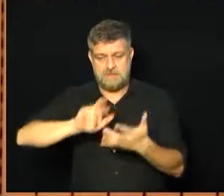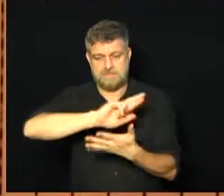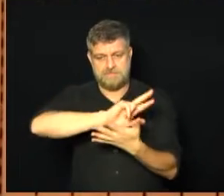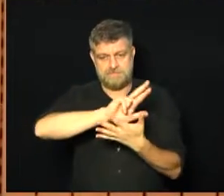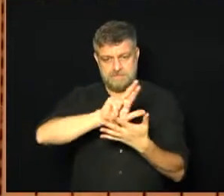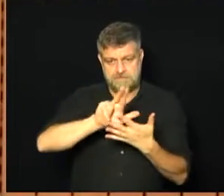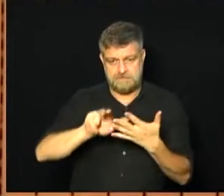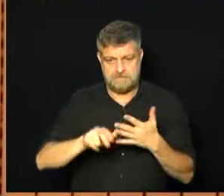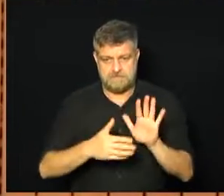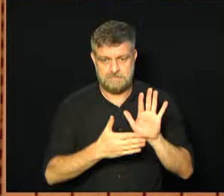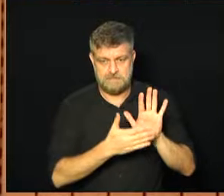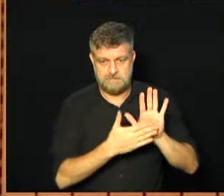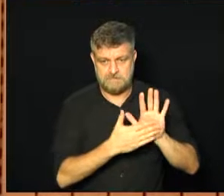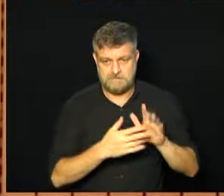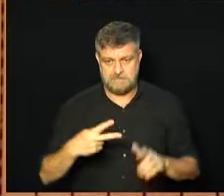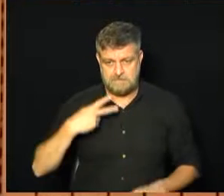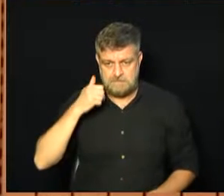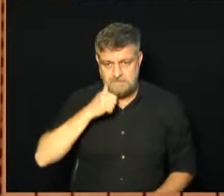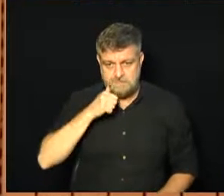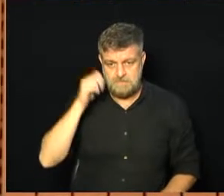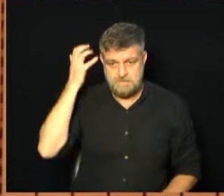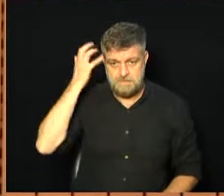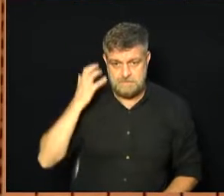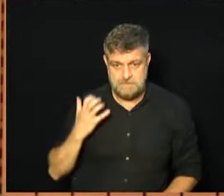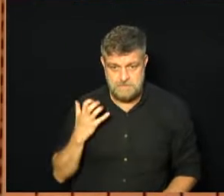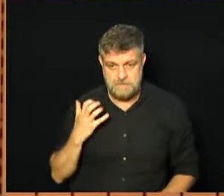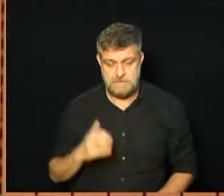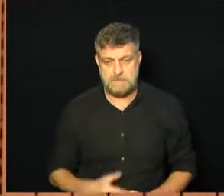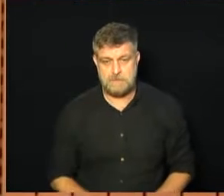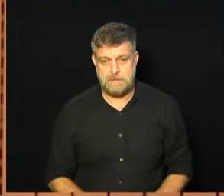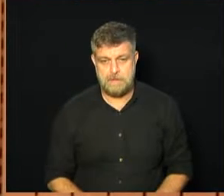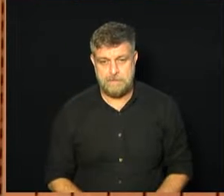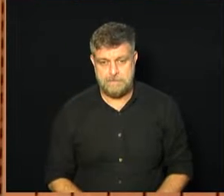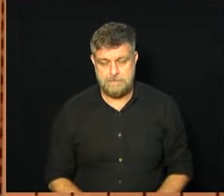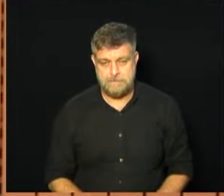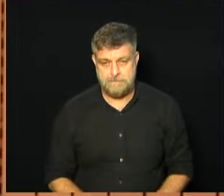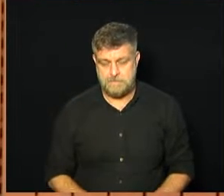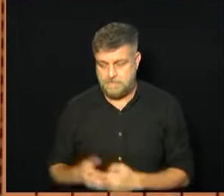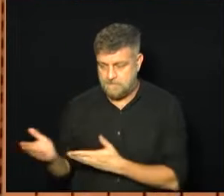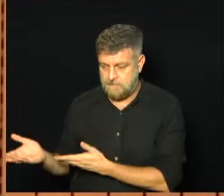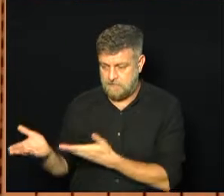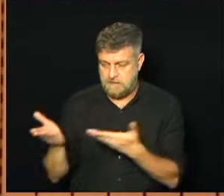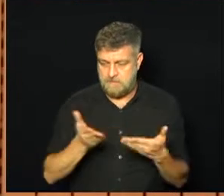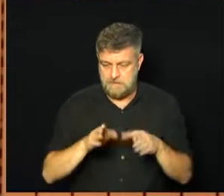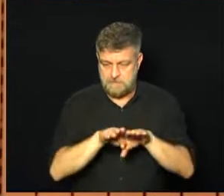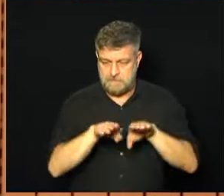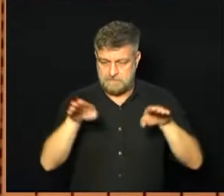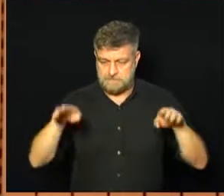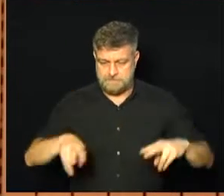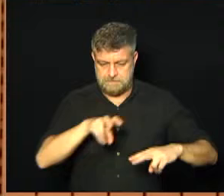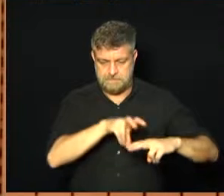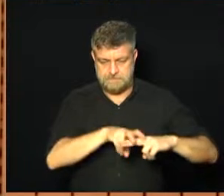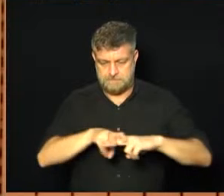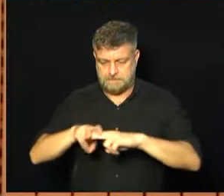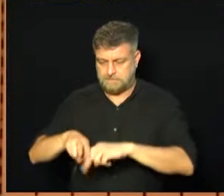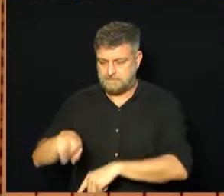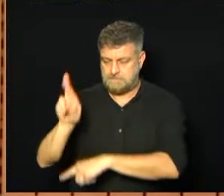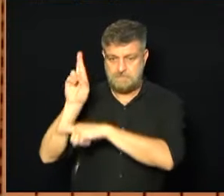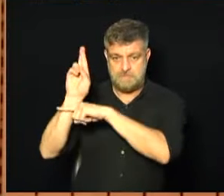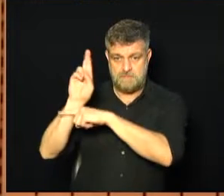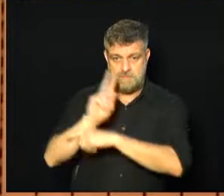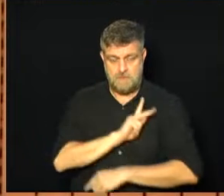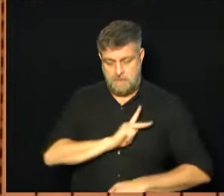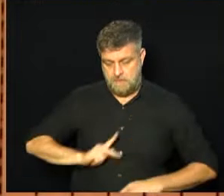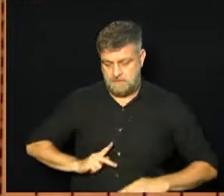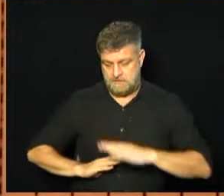por proposição da vereadora Guida Calisto. Convidamos para compor a mesa, representando o presidente da